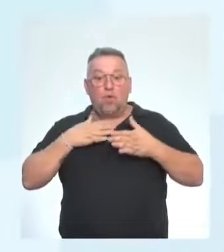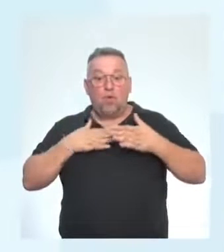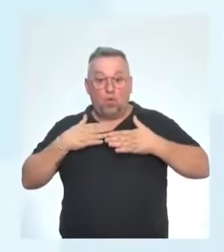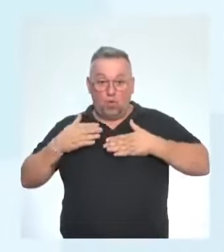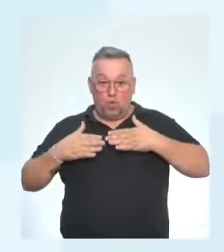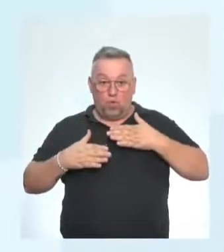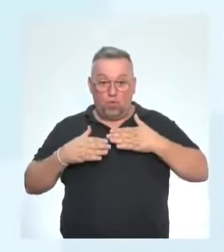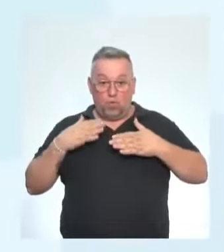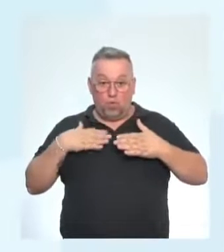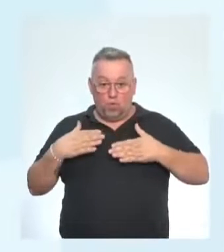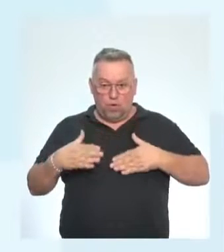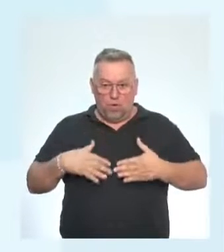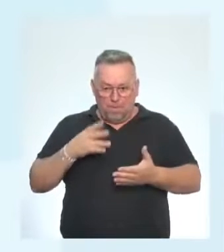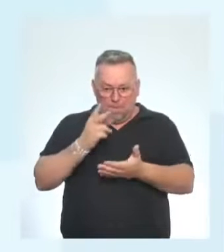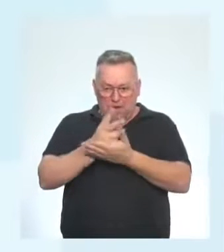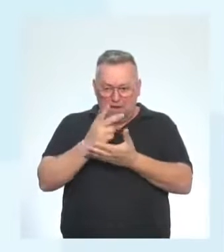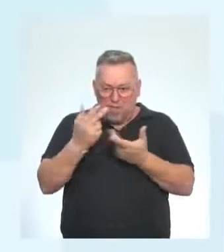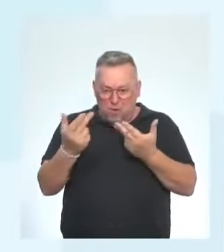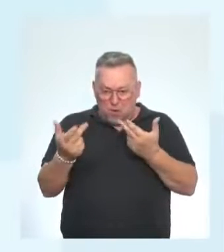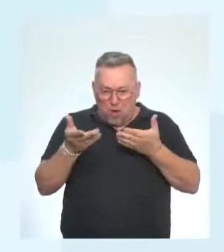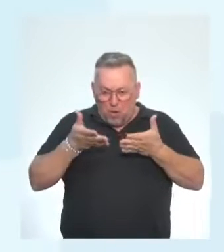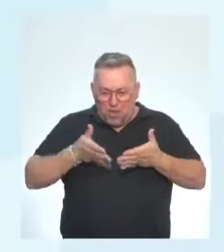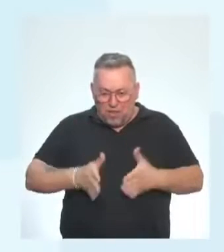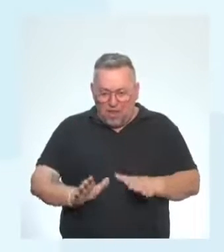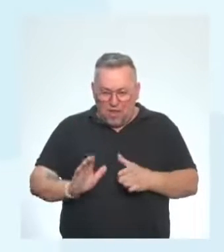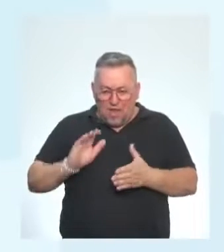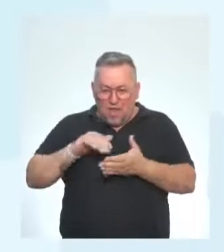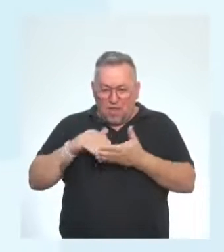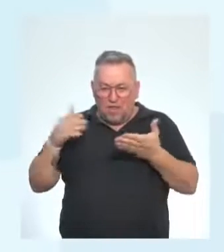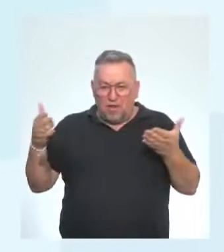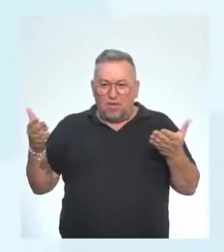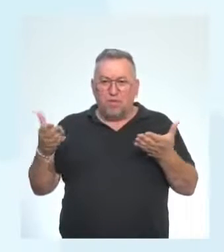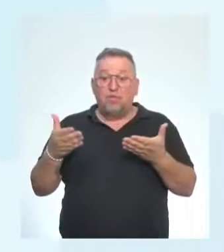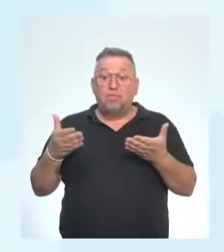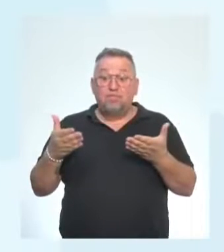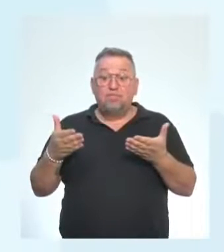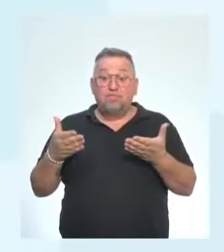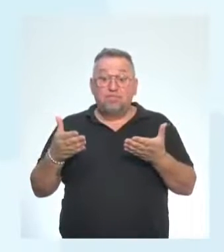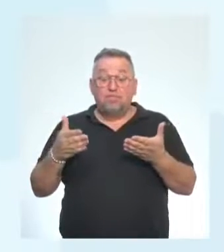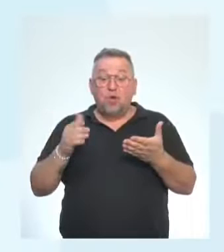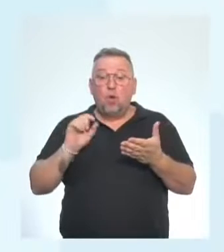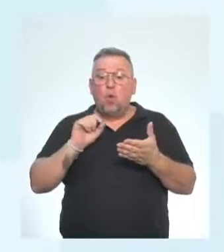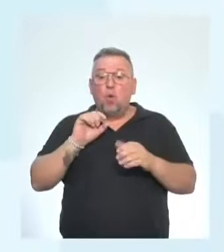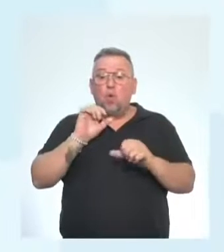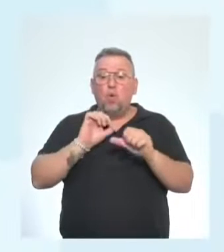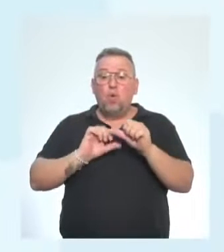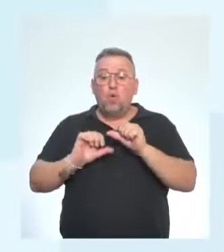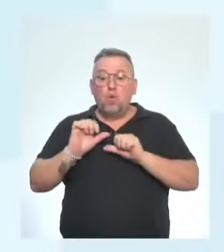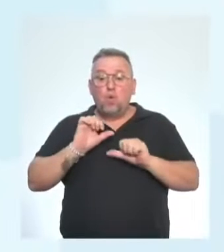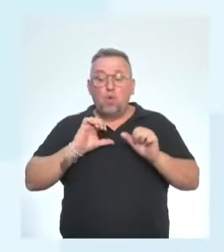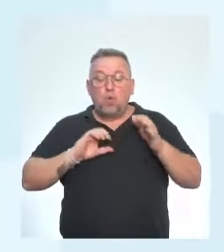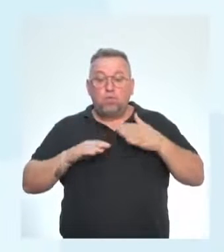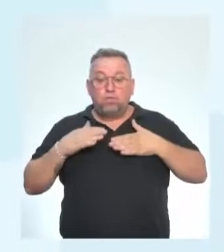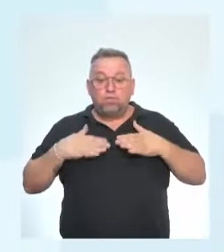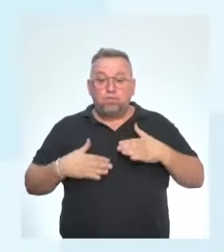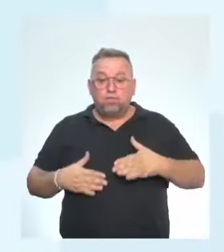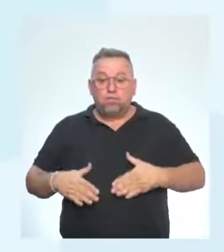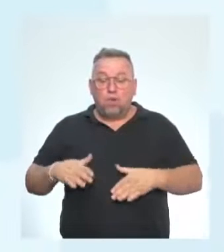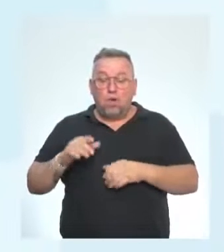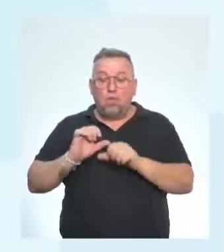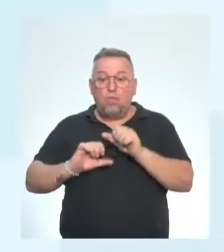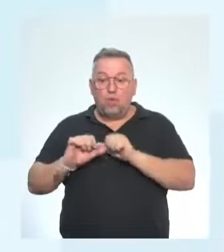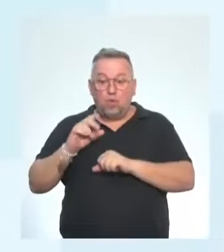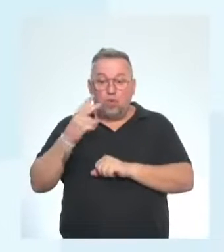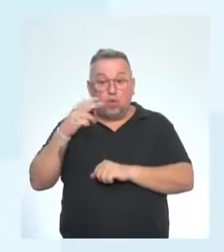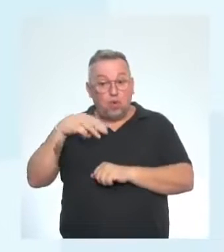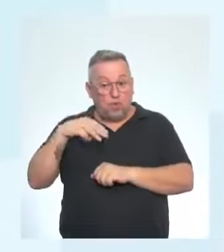o nosso corpo é o mesmo desde que nascemos? Quais modificações foram acontecendo no decorrer do tempo? Então, vou dar 2 minutinhos aí